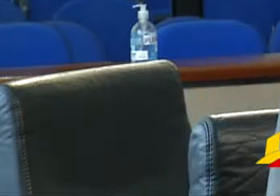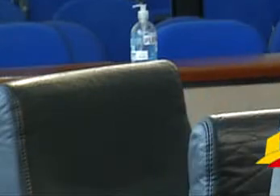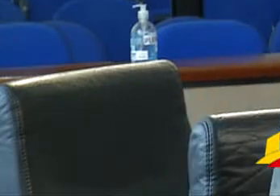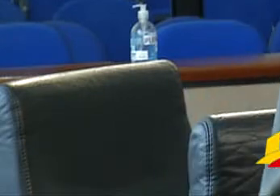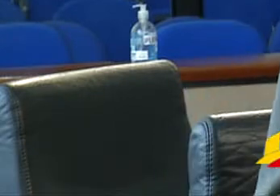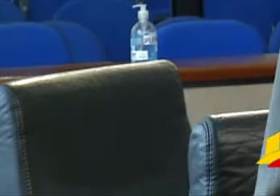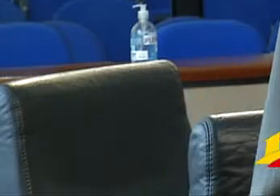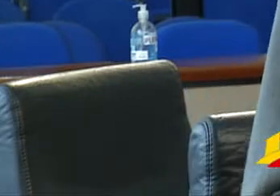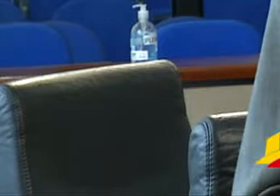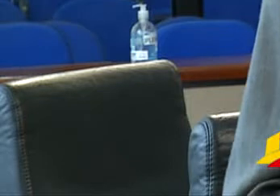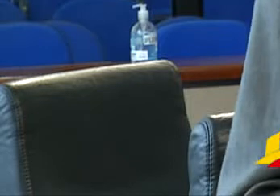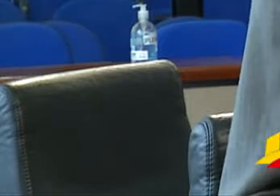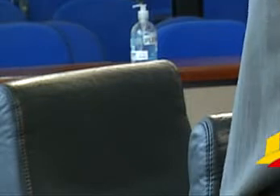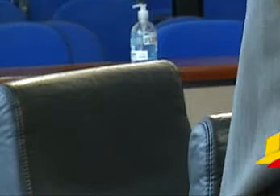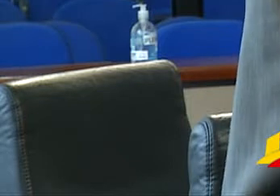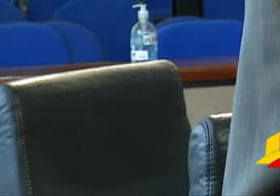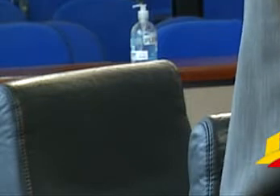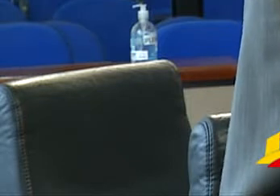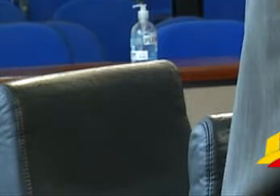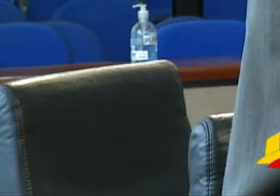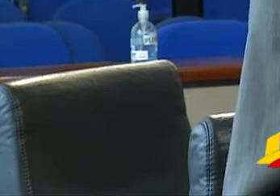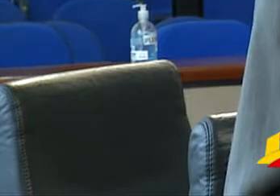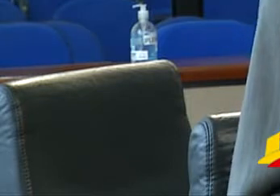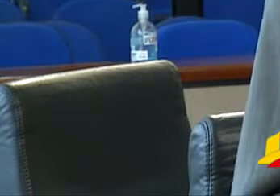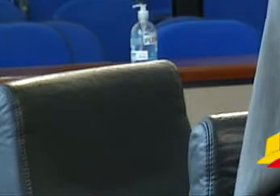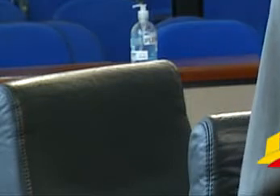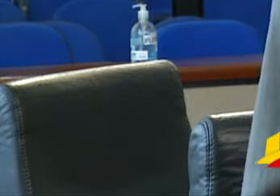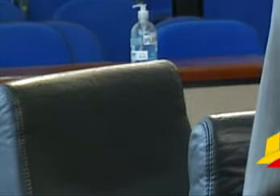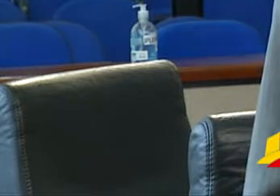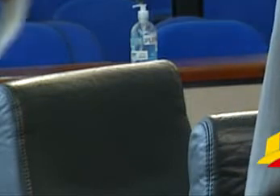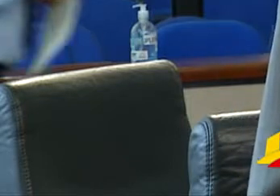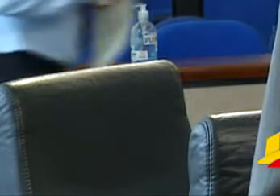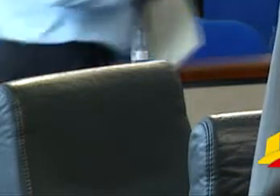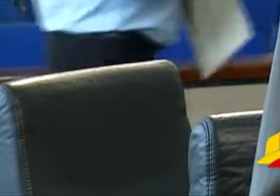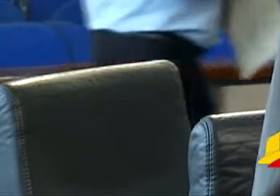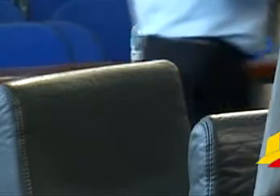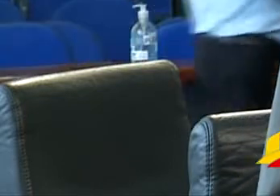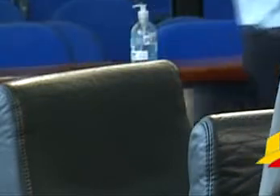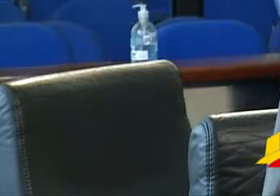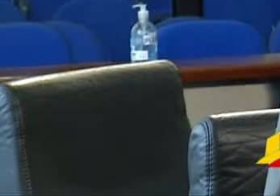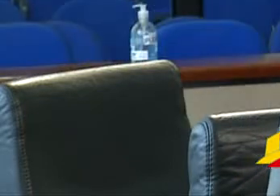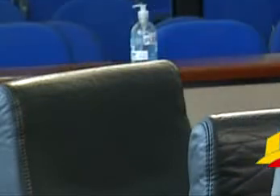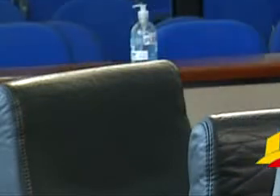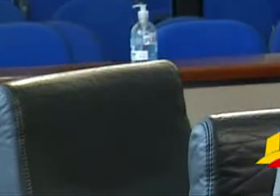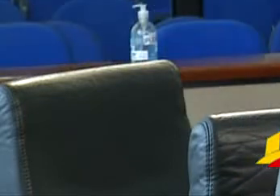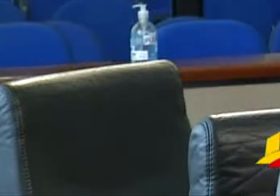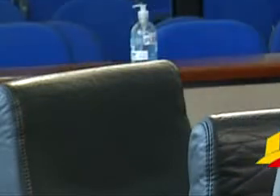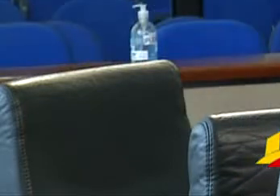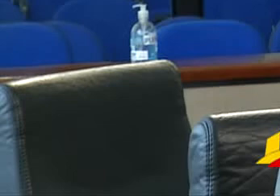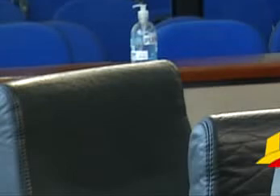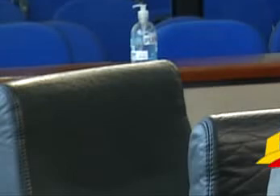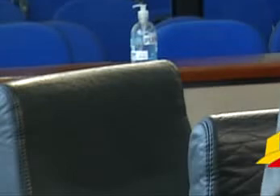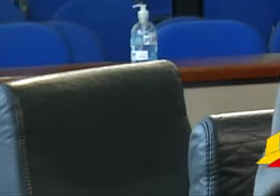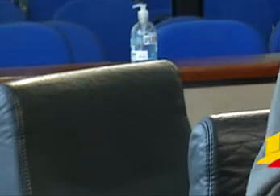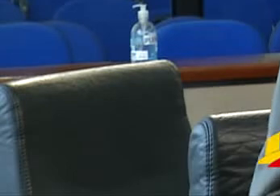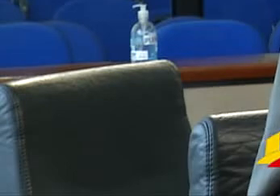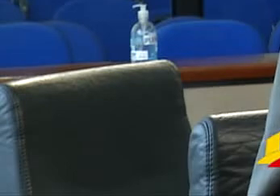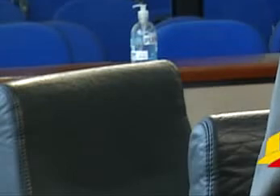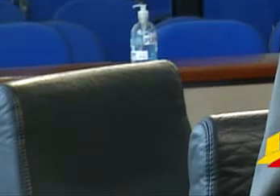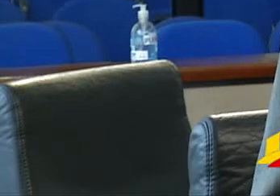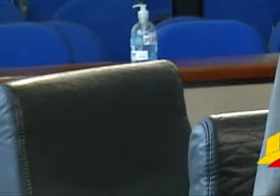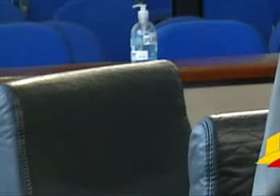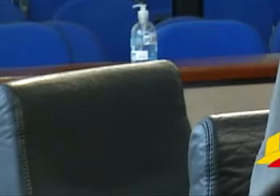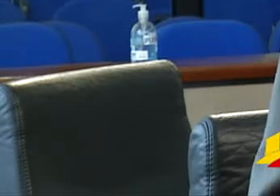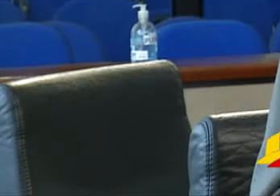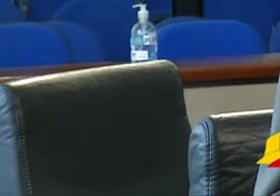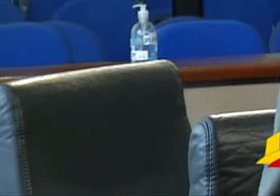lá no caso uma semana de água suja né foi foi terrível né Eu tive que comprar galões de